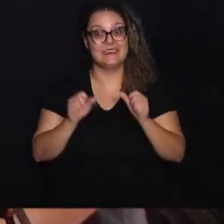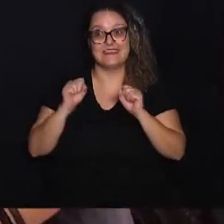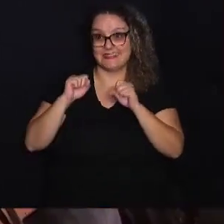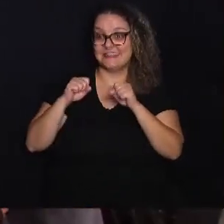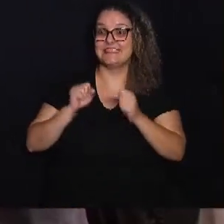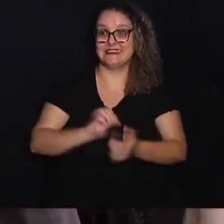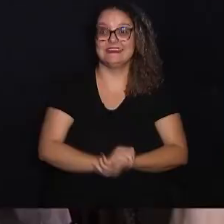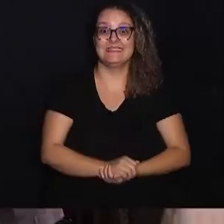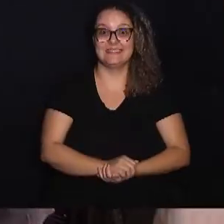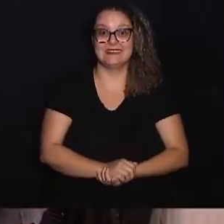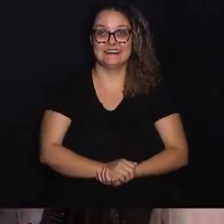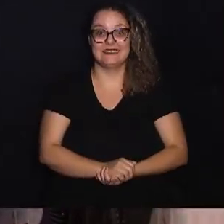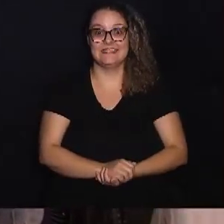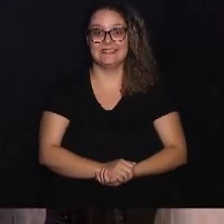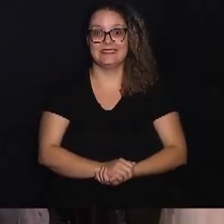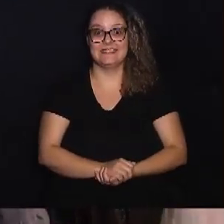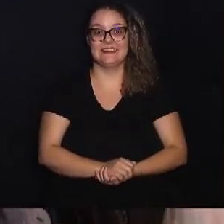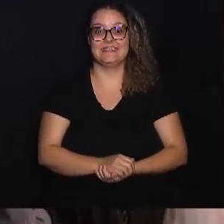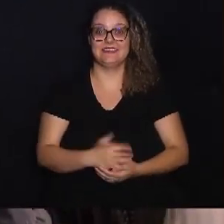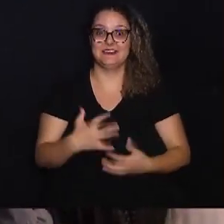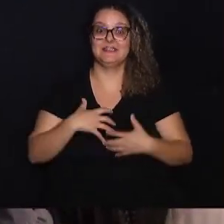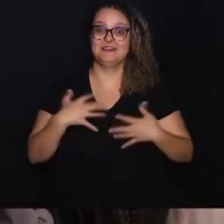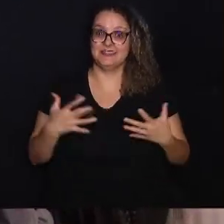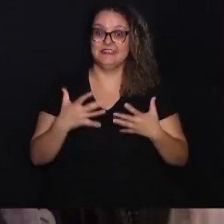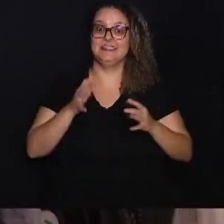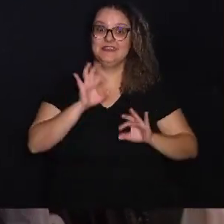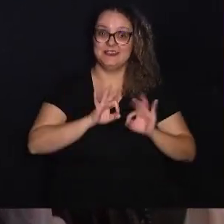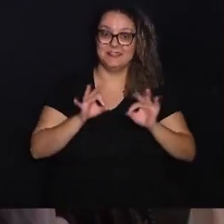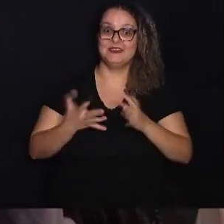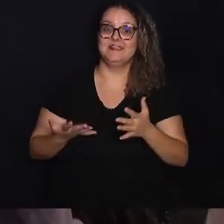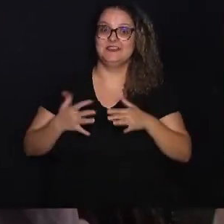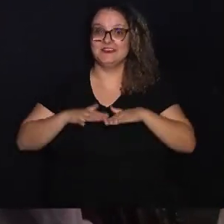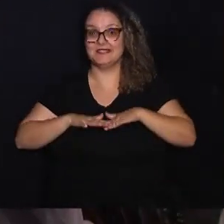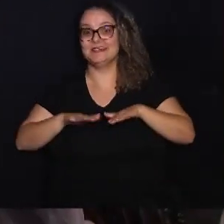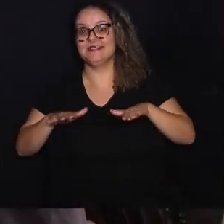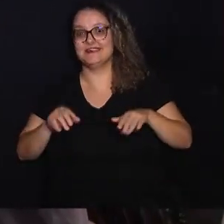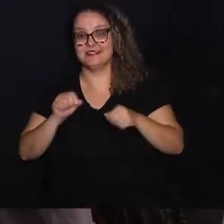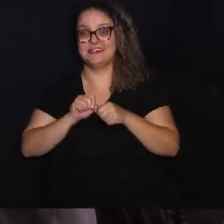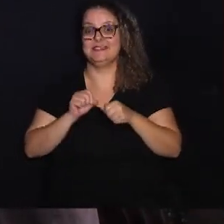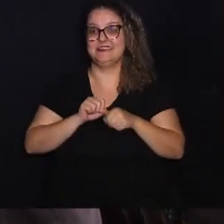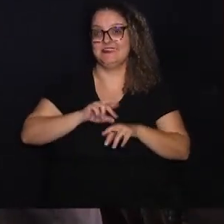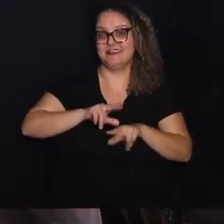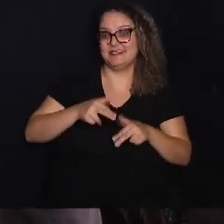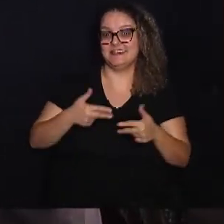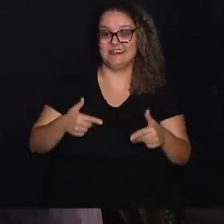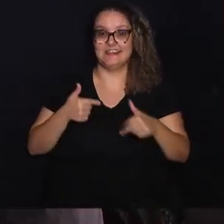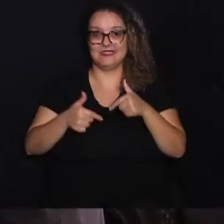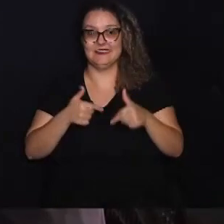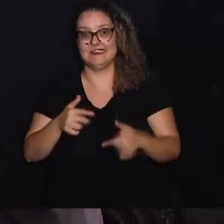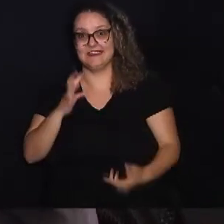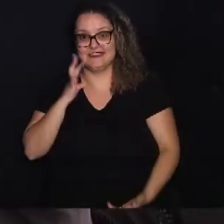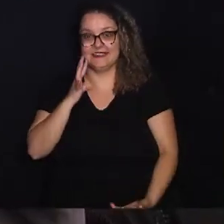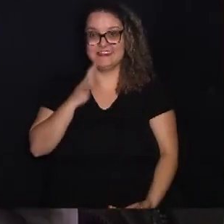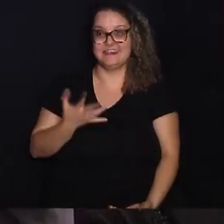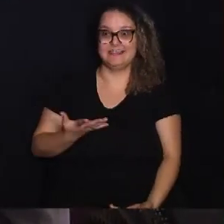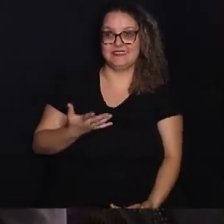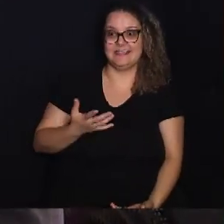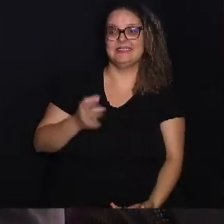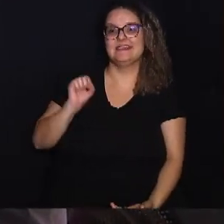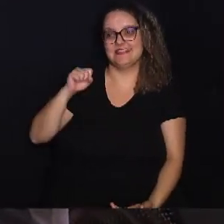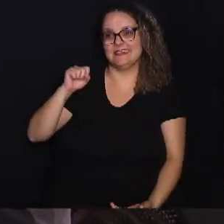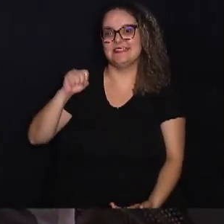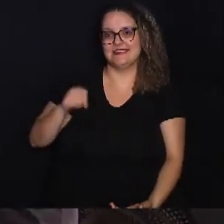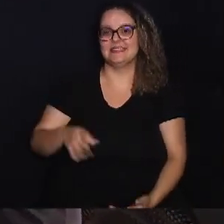Sim. Aí já dá um clima, né? Já vai preparando o terreno para poder fazer um trabalho manual bacana e tal.